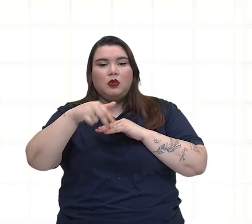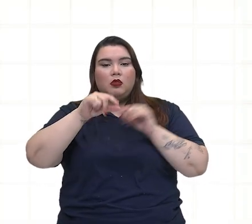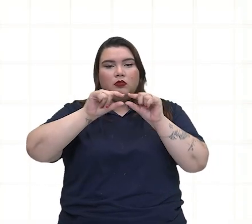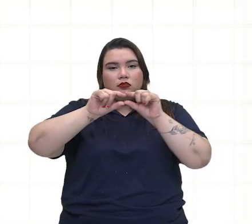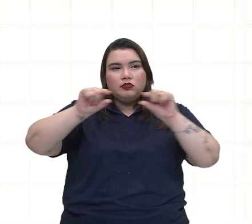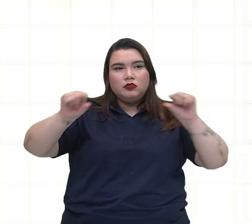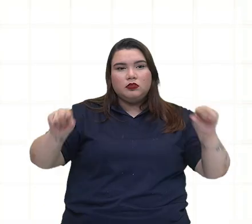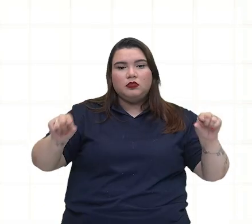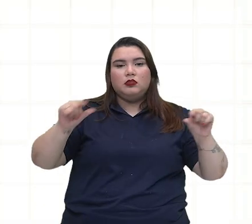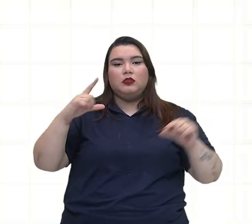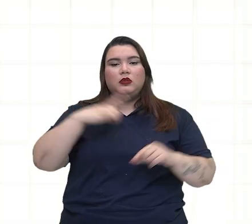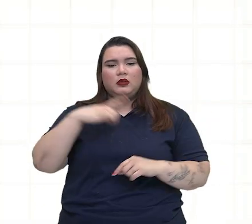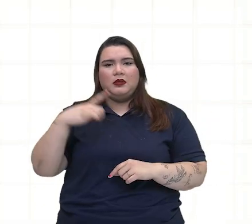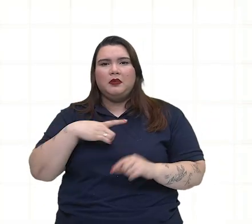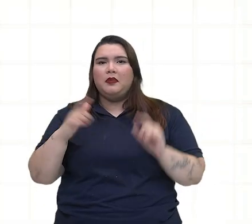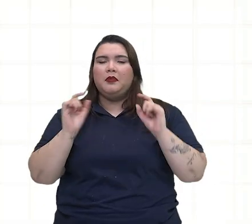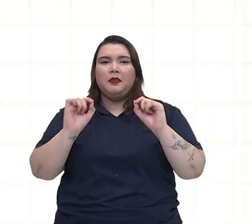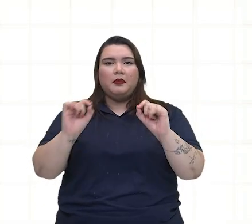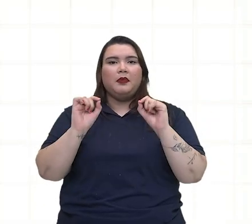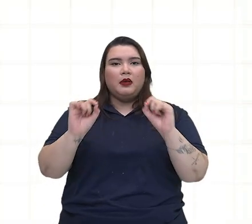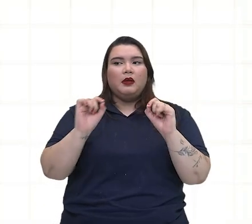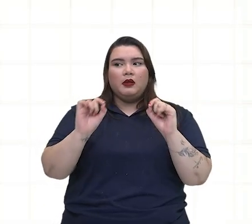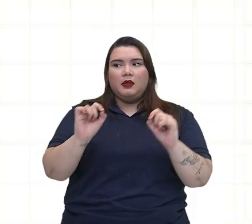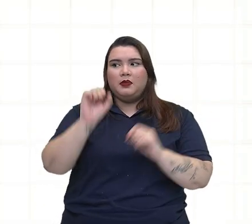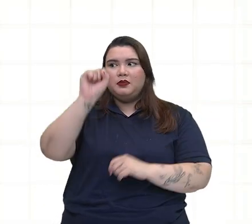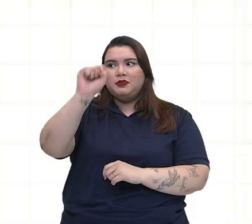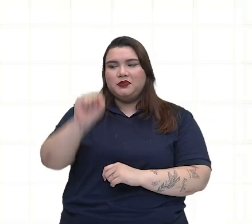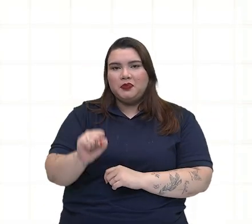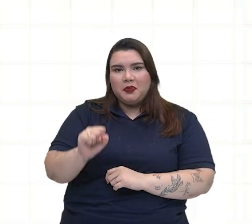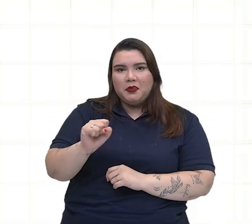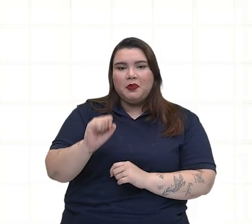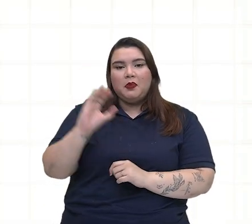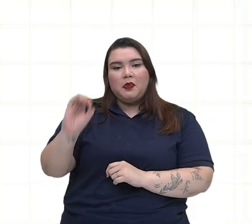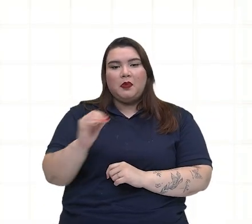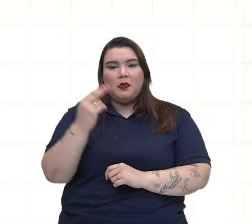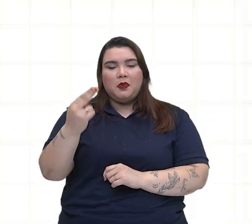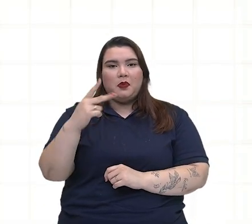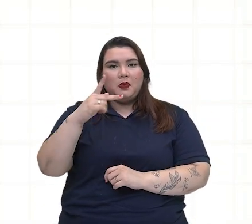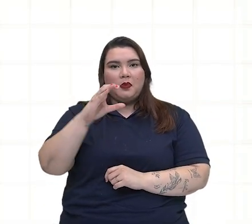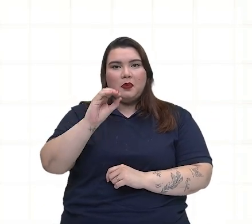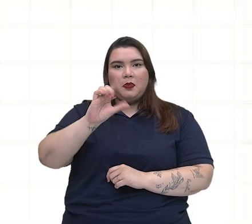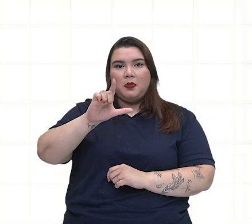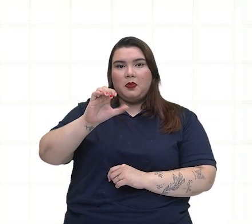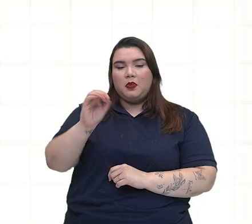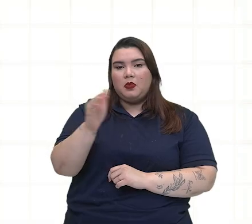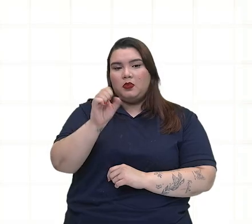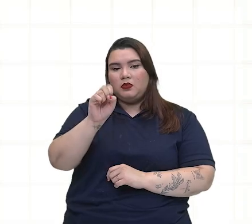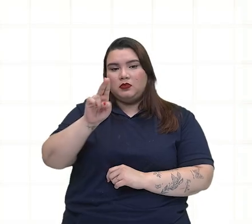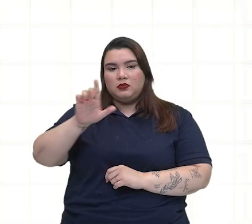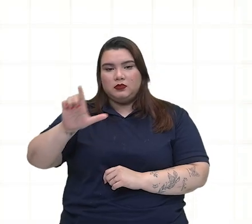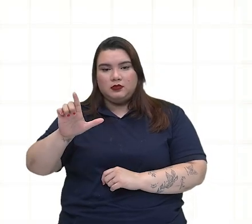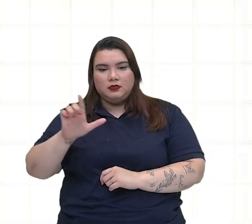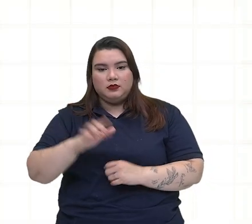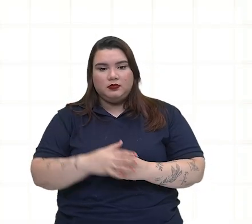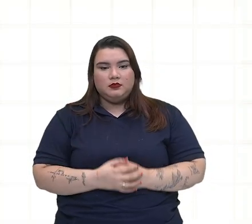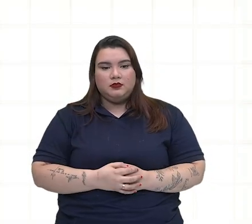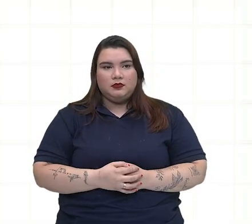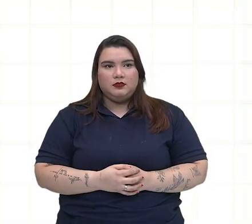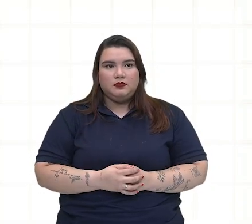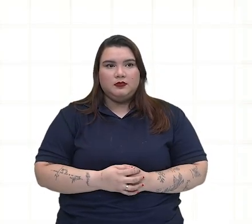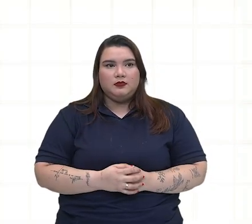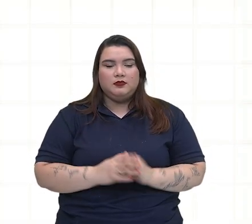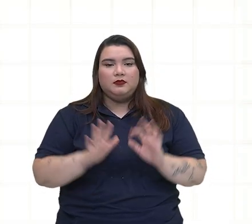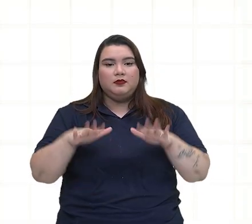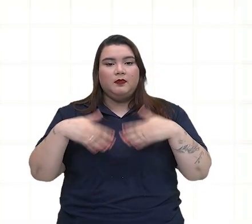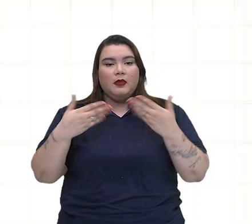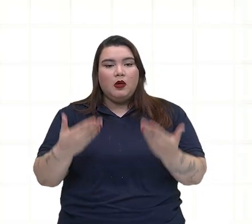horizonte e você vai ter a direção sul ou o polo sul. E o